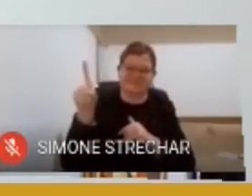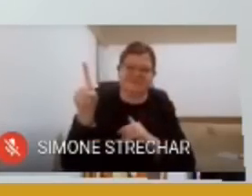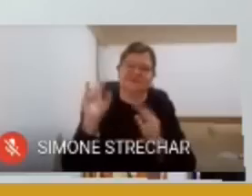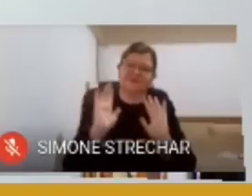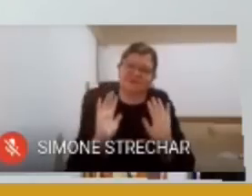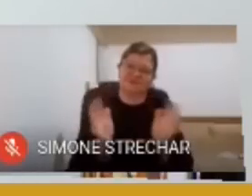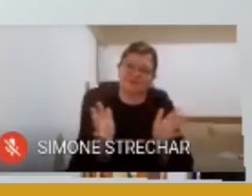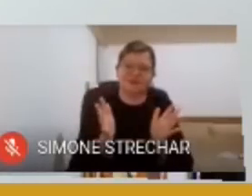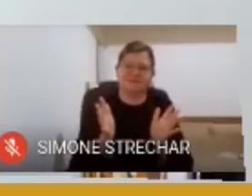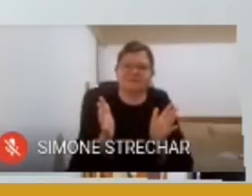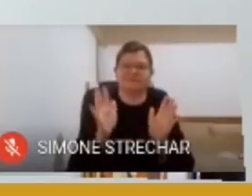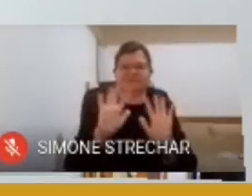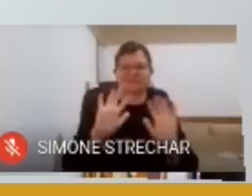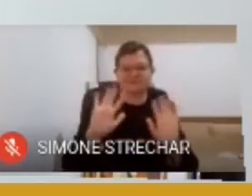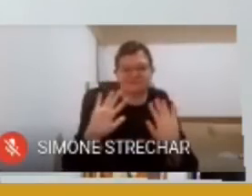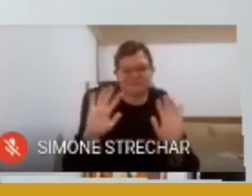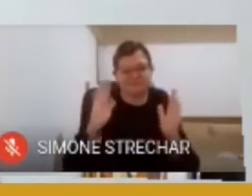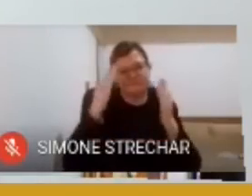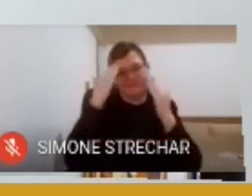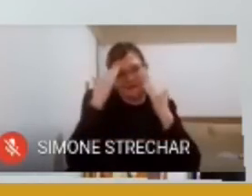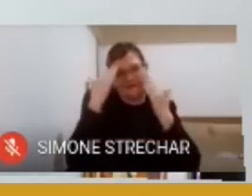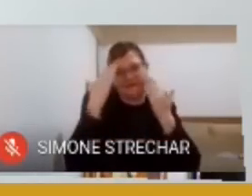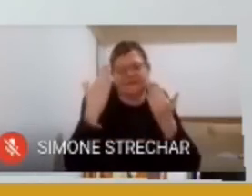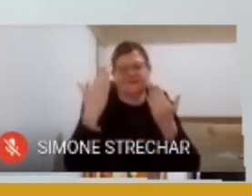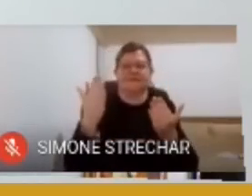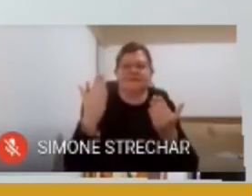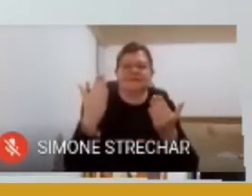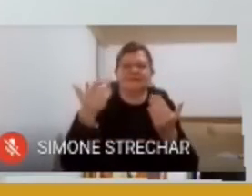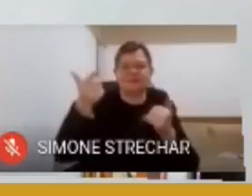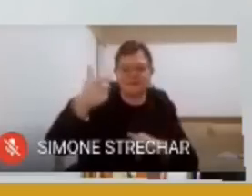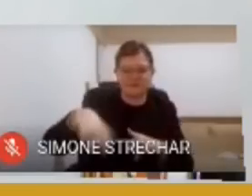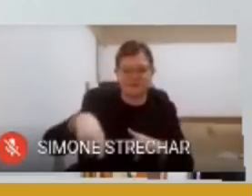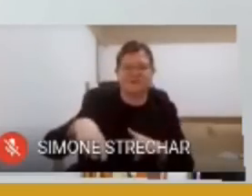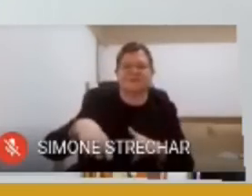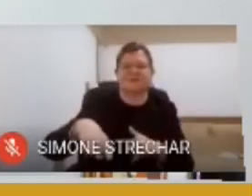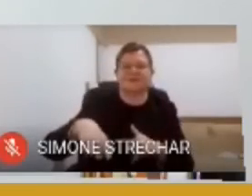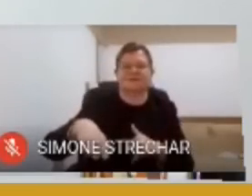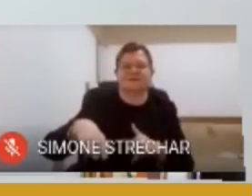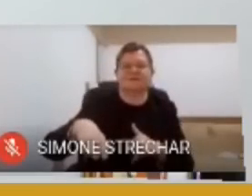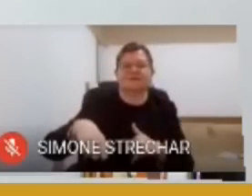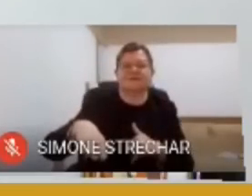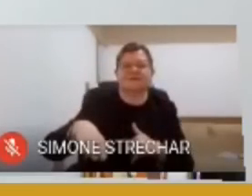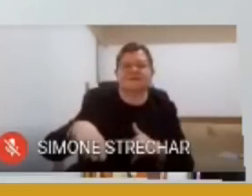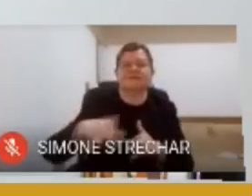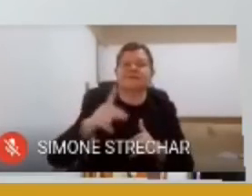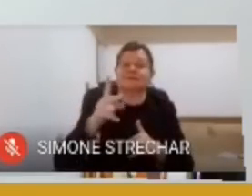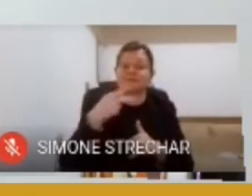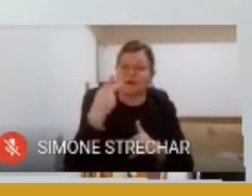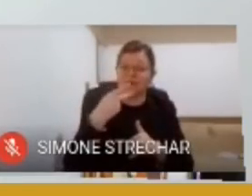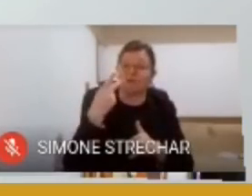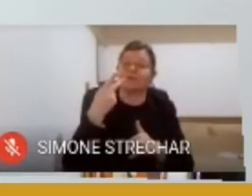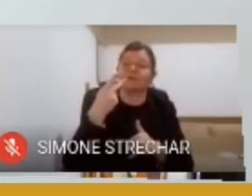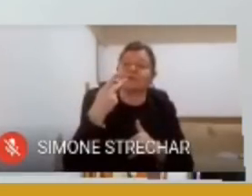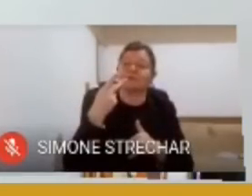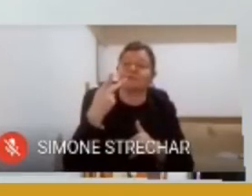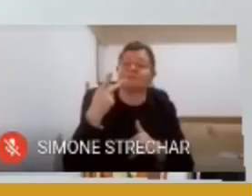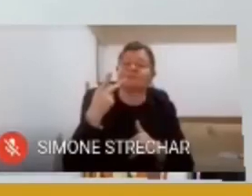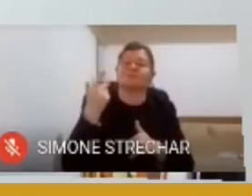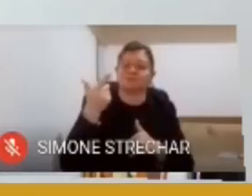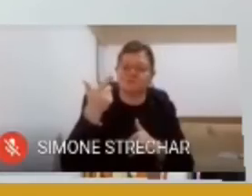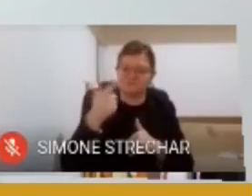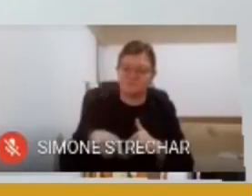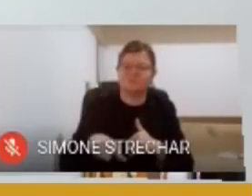esses cuidados, deverão ser bem direcionados, bem dimensionados nesse momento, né? Como você disse, é a minha